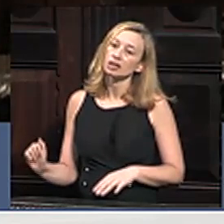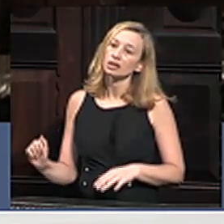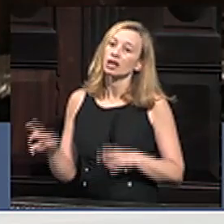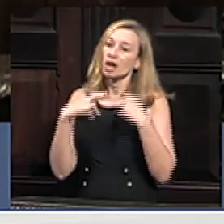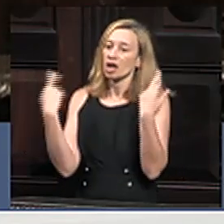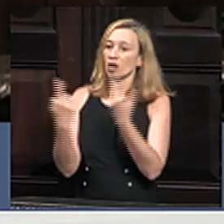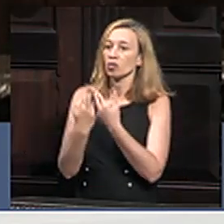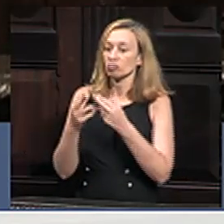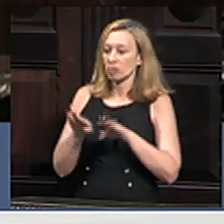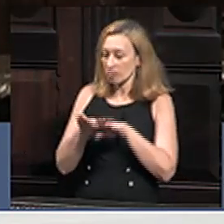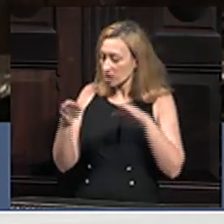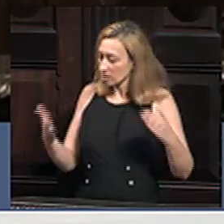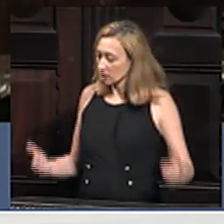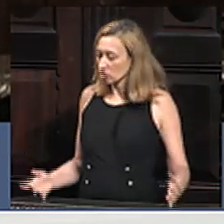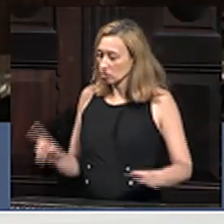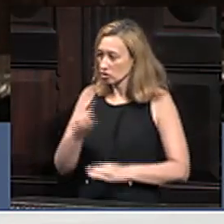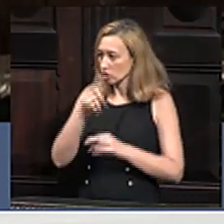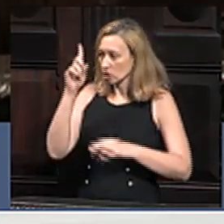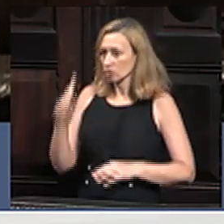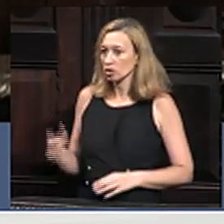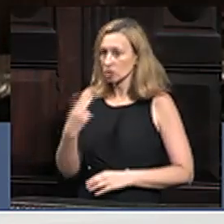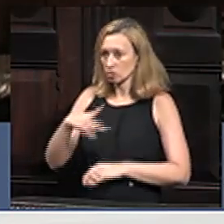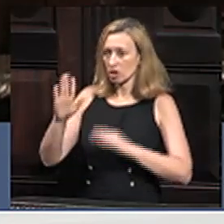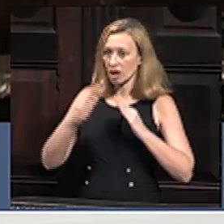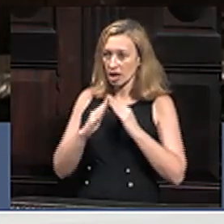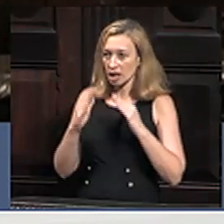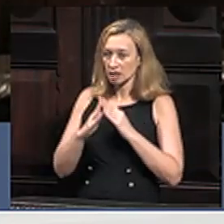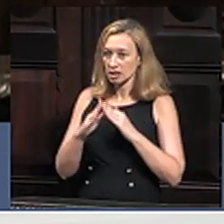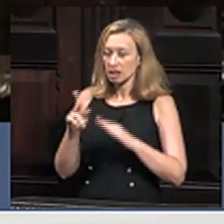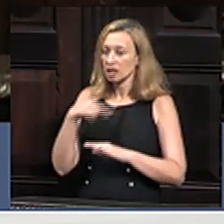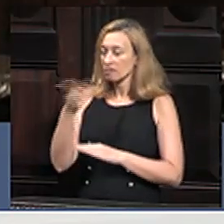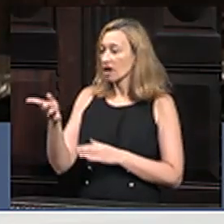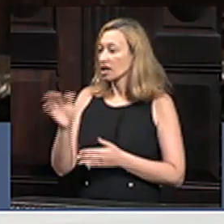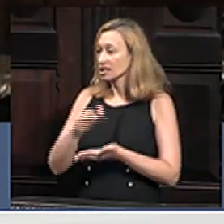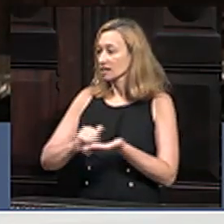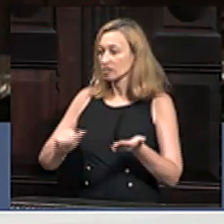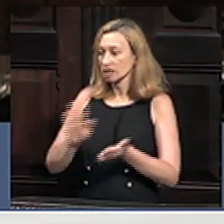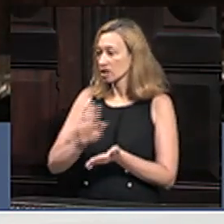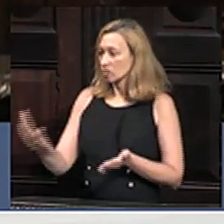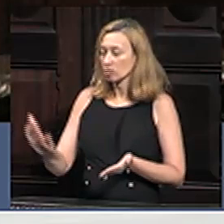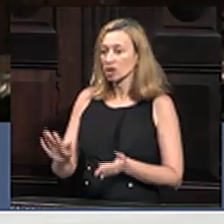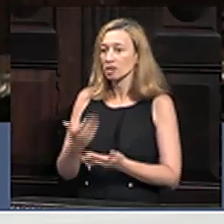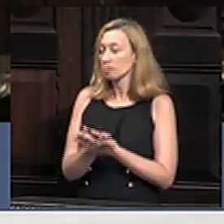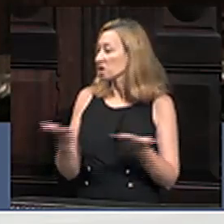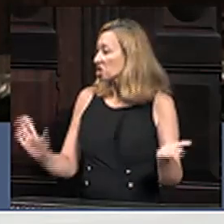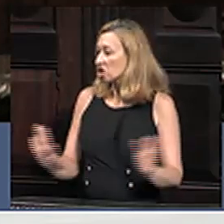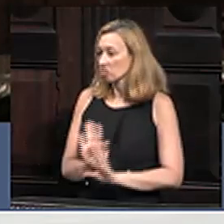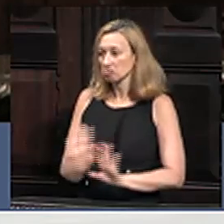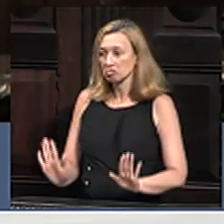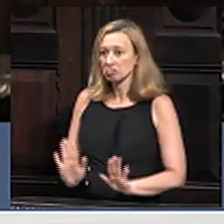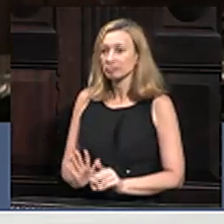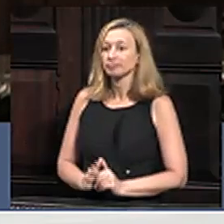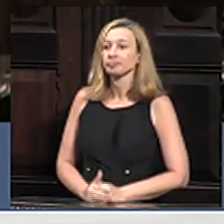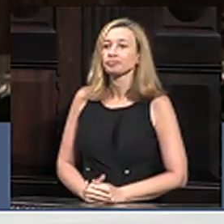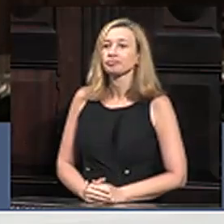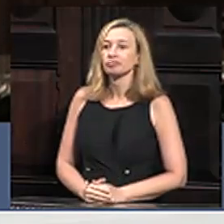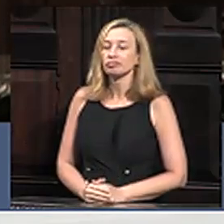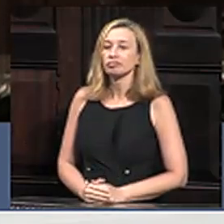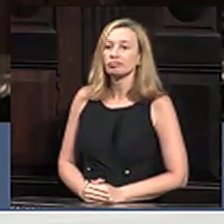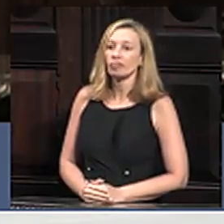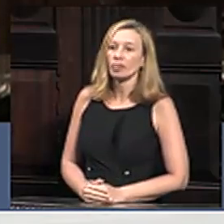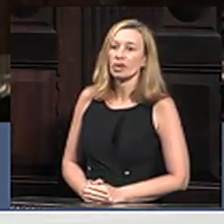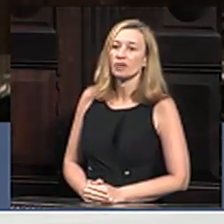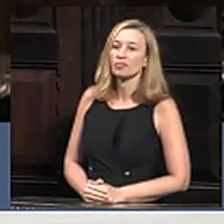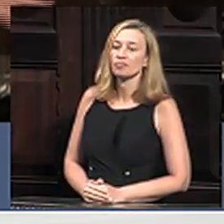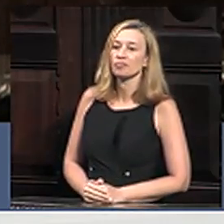sua casa e declara a perda do mandato, sem submeter à apreciação